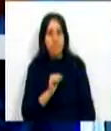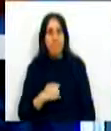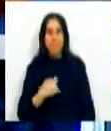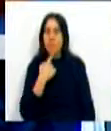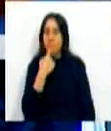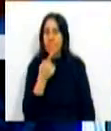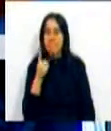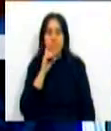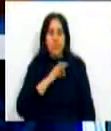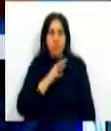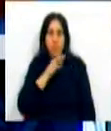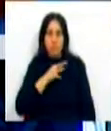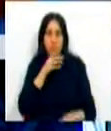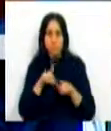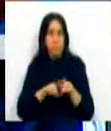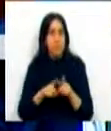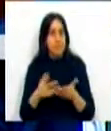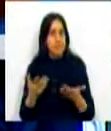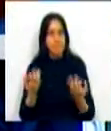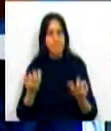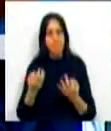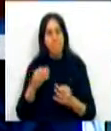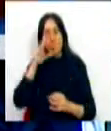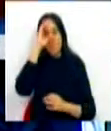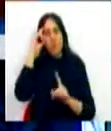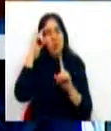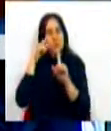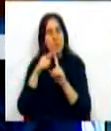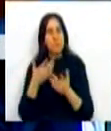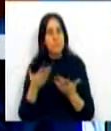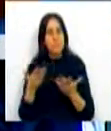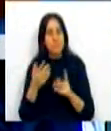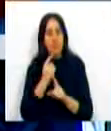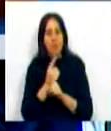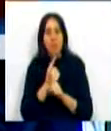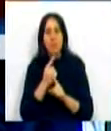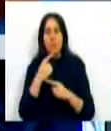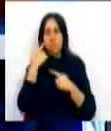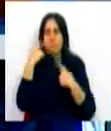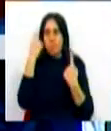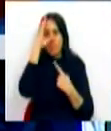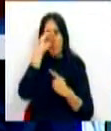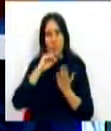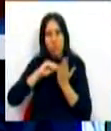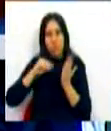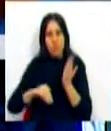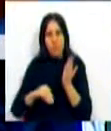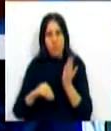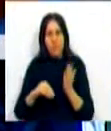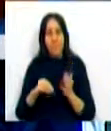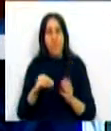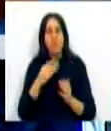afirmar, Srs. E Srs. Deputados, é que é objetivo do Governo que, no que toca à contratação pública, todos